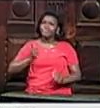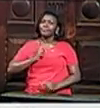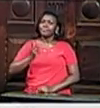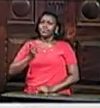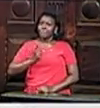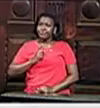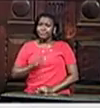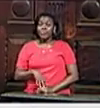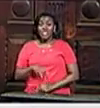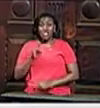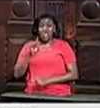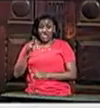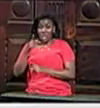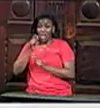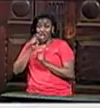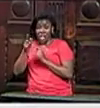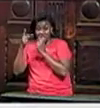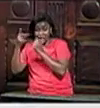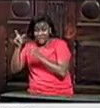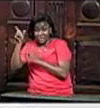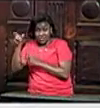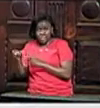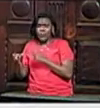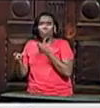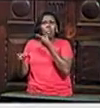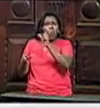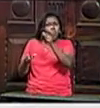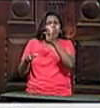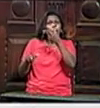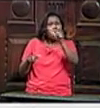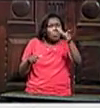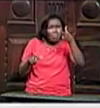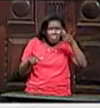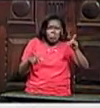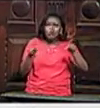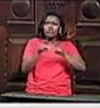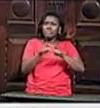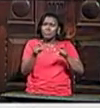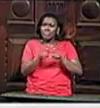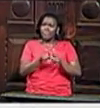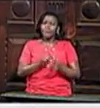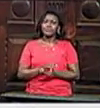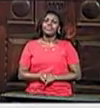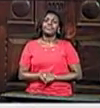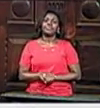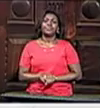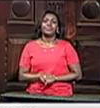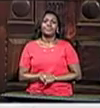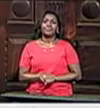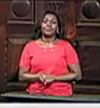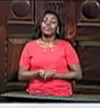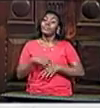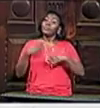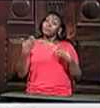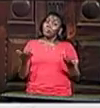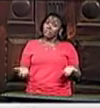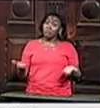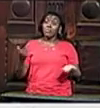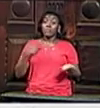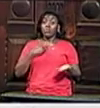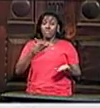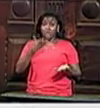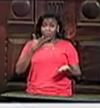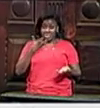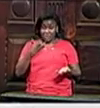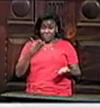propostas não apenas de rodrigo neves mas também de flávio serafini mas também de daniel boone a candidata do pstu portanto eu quero aqui